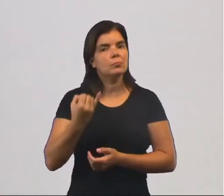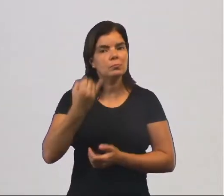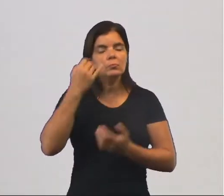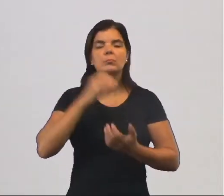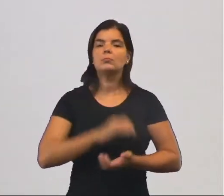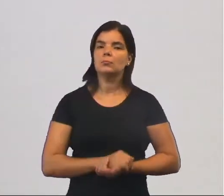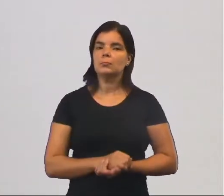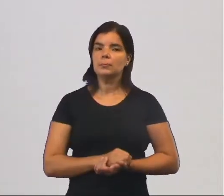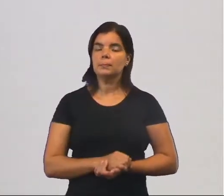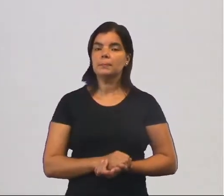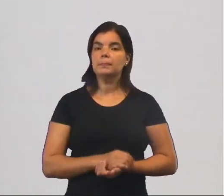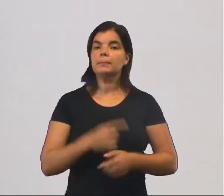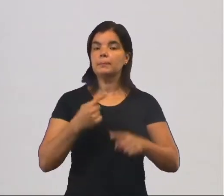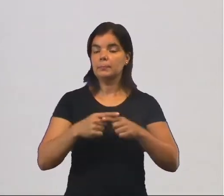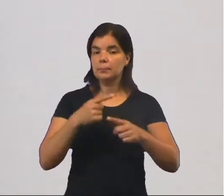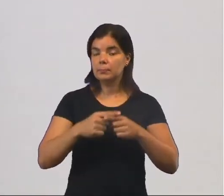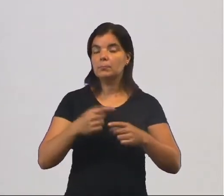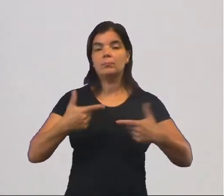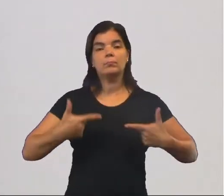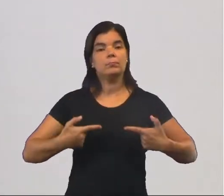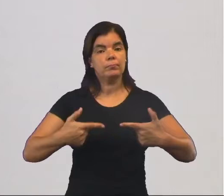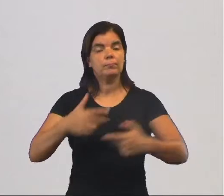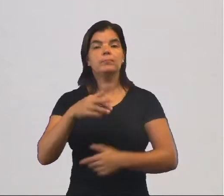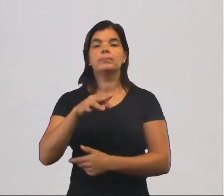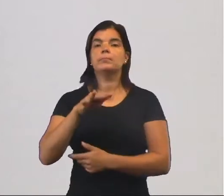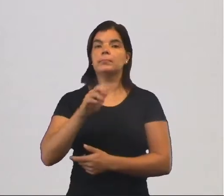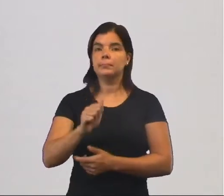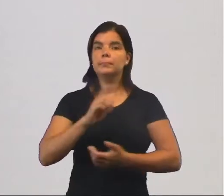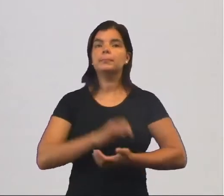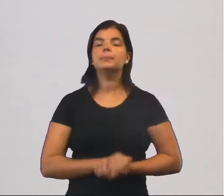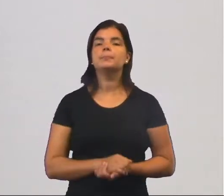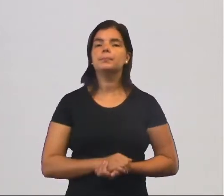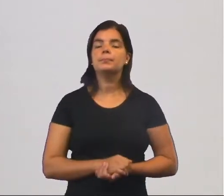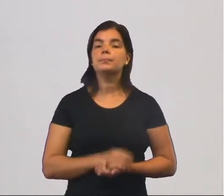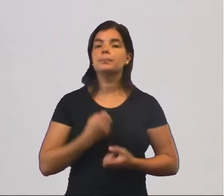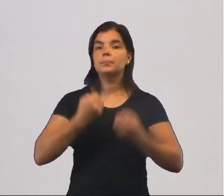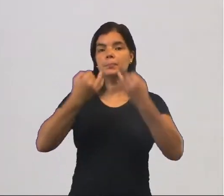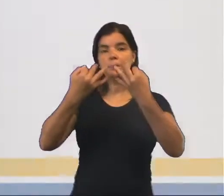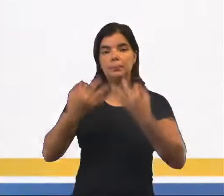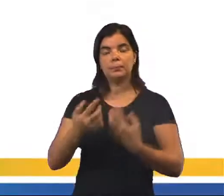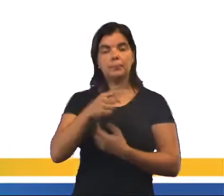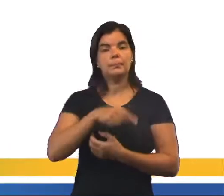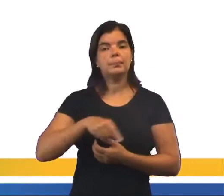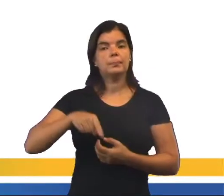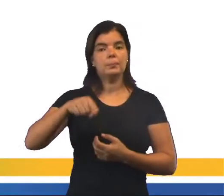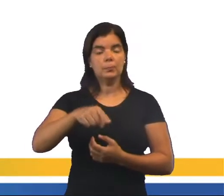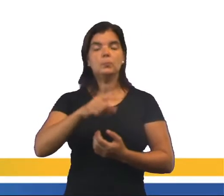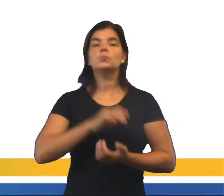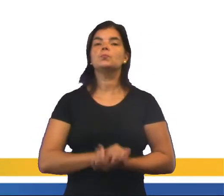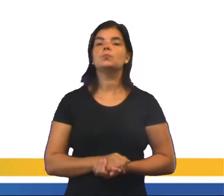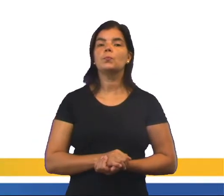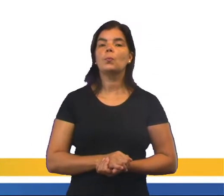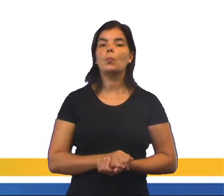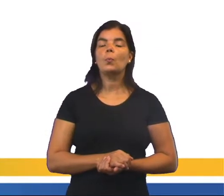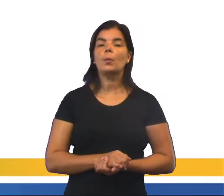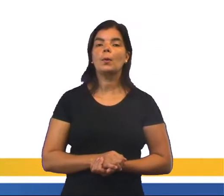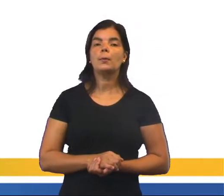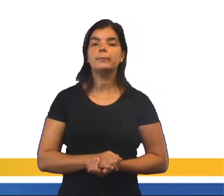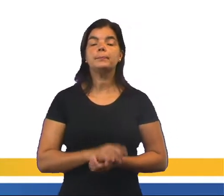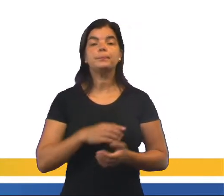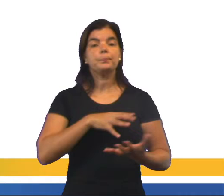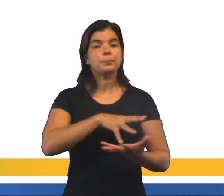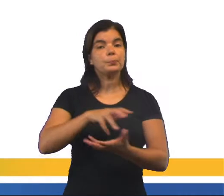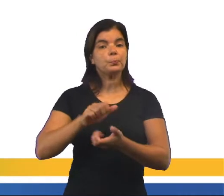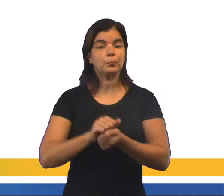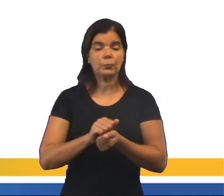muito importante, né, nessa Guerra Fria. E como eu estava dizendo para vocês, o mundo